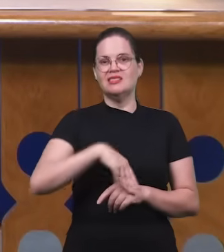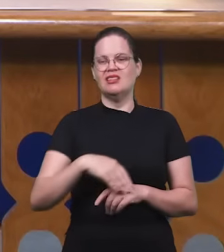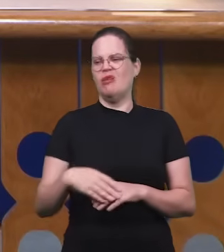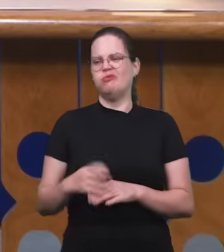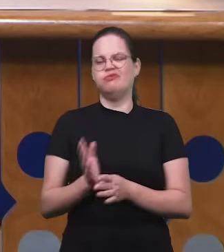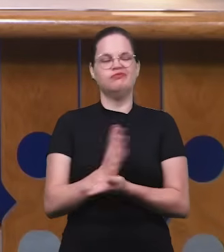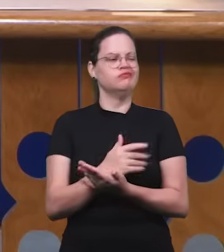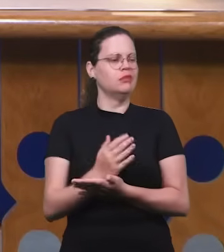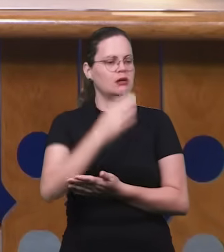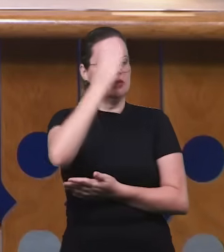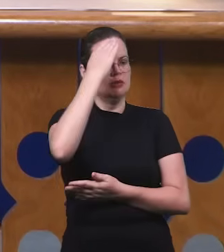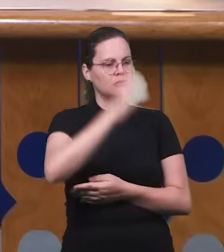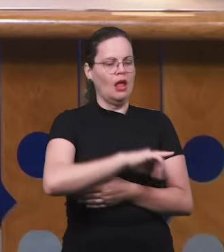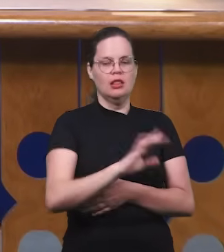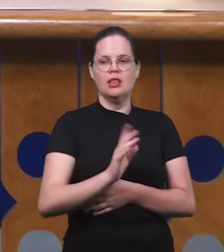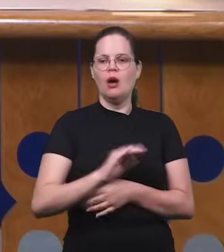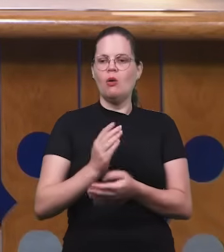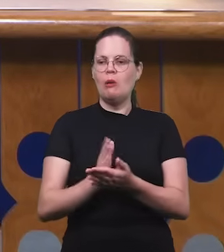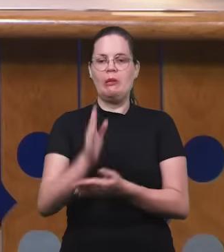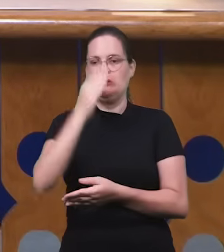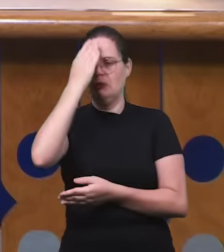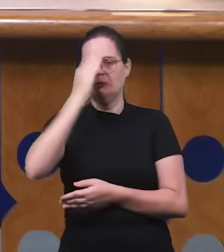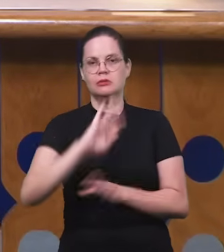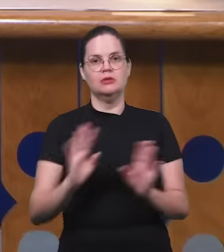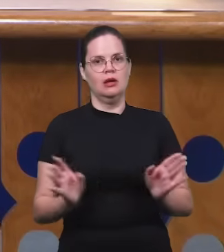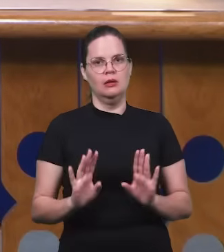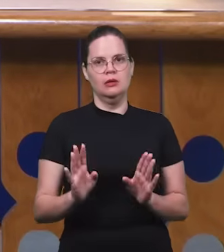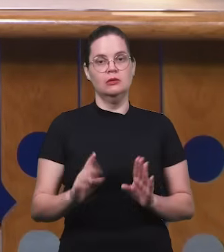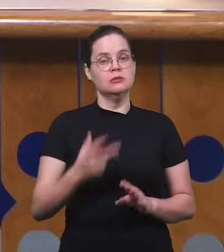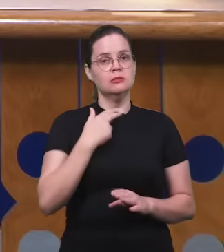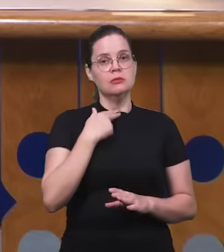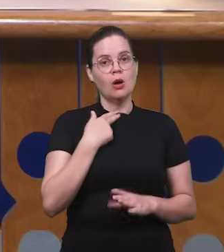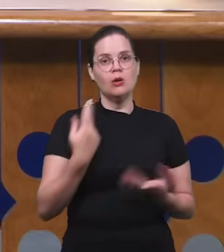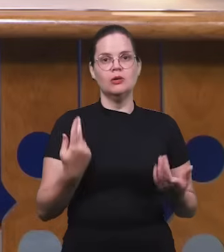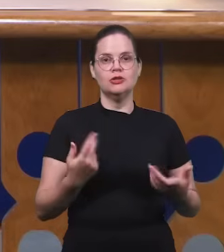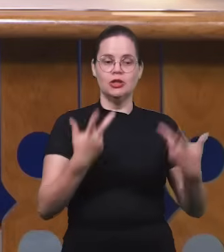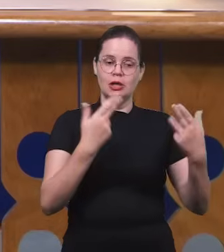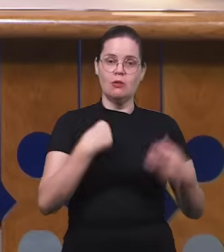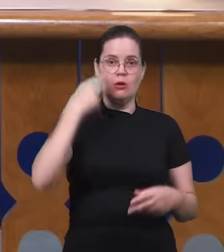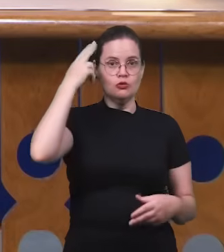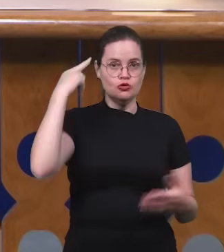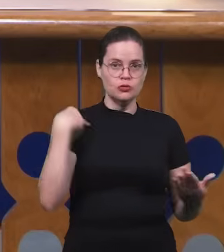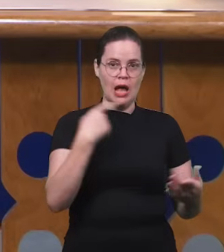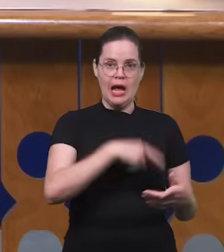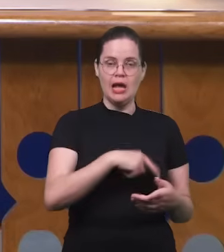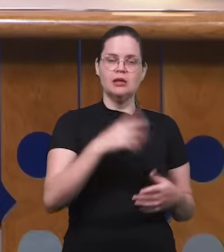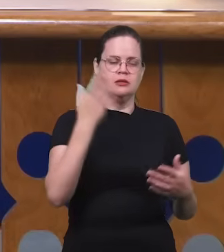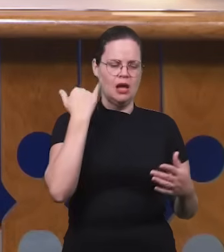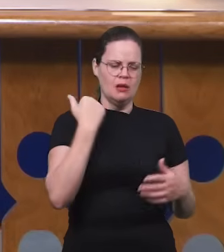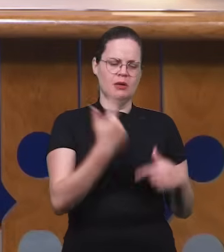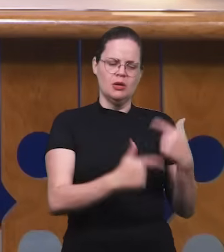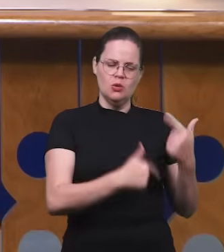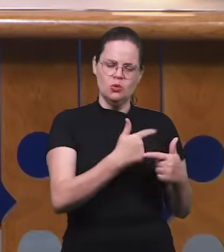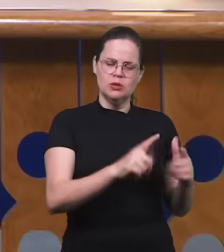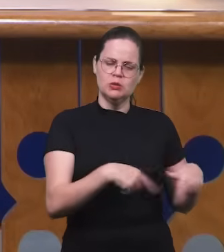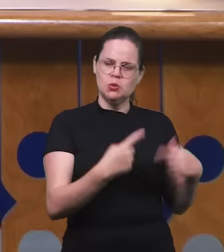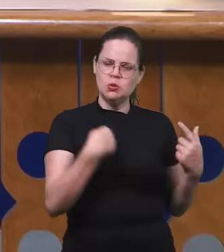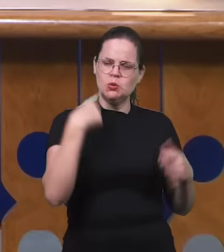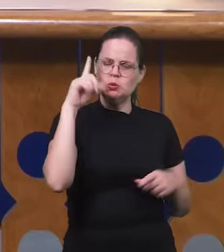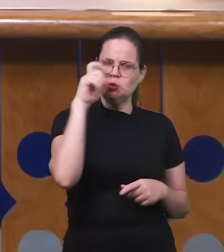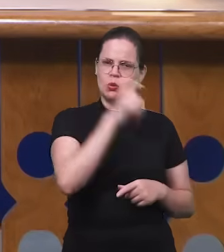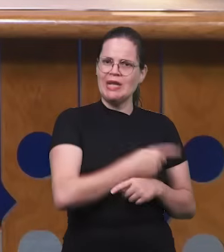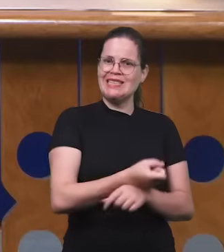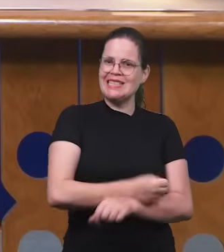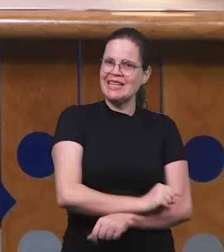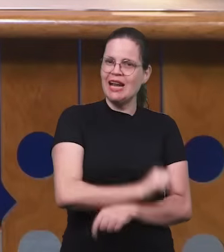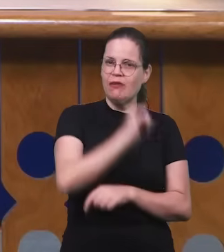não perseveram, e com isso perde. José não fez isso não, ele permaneceu, apesar da luta, apesar de todas as provas, ele permaneceu